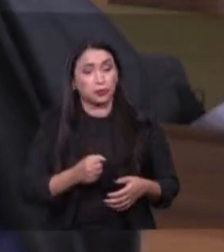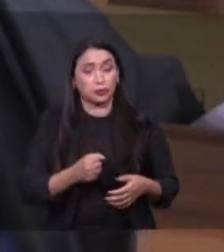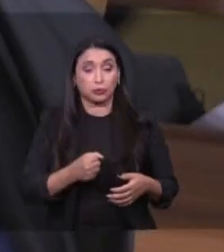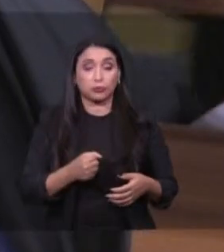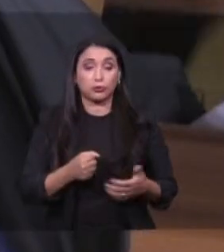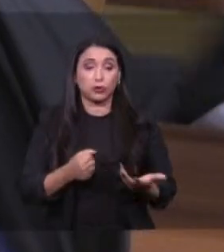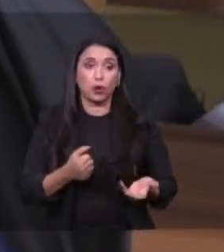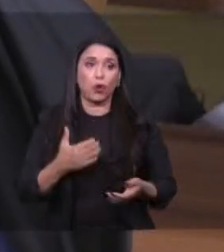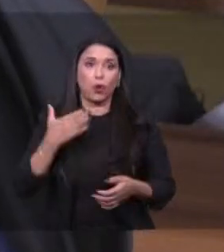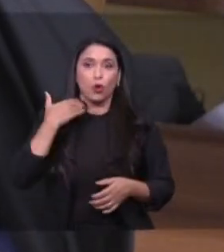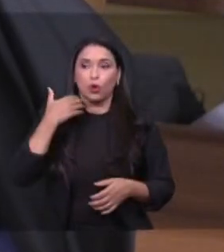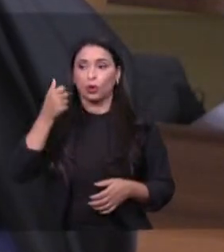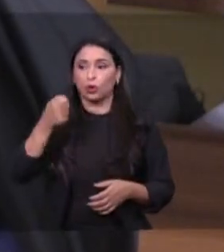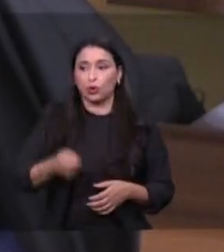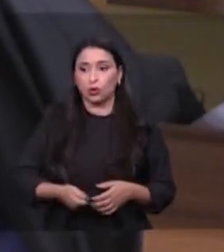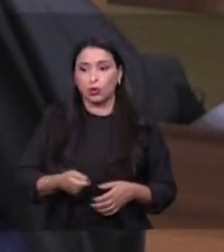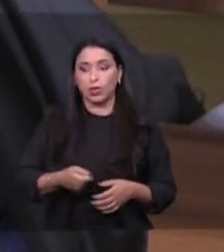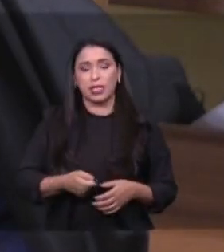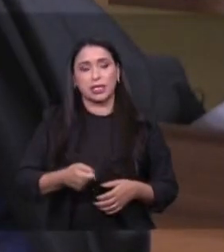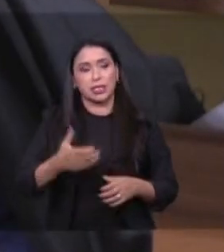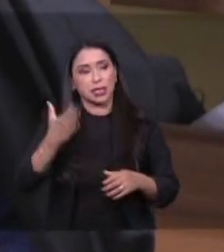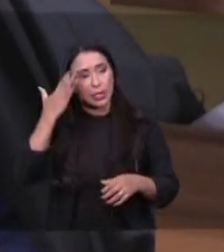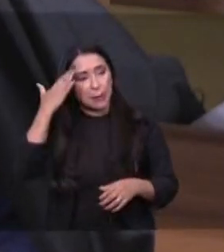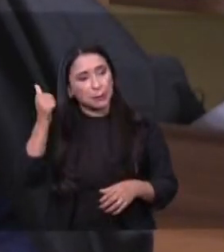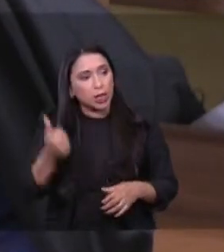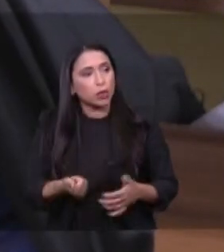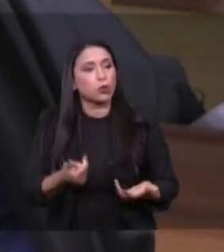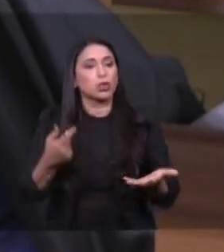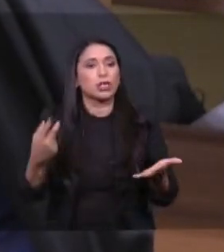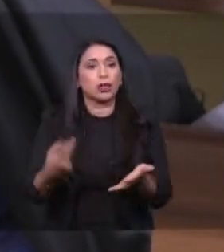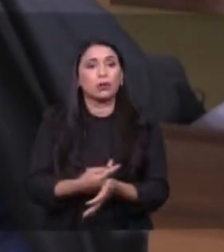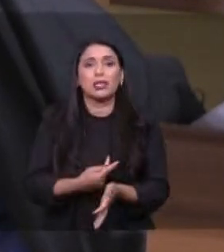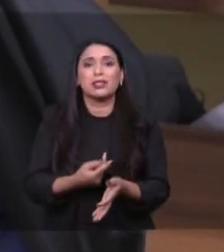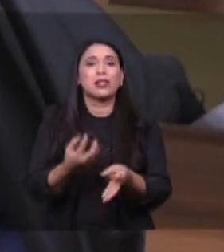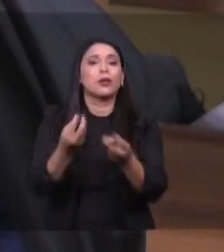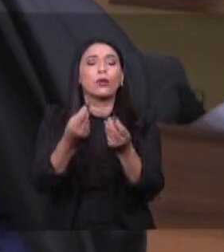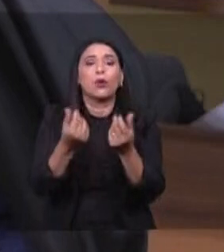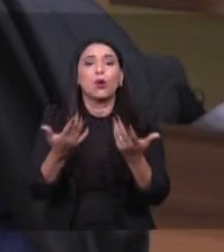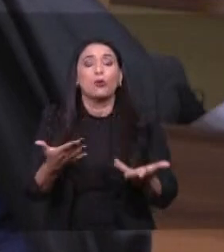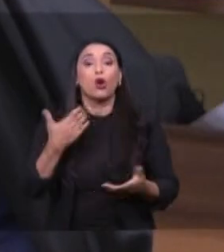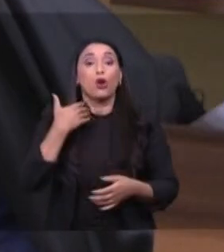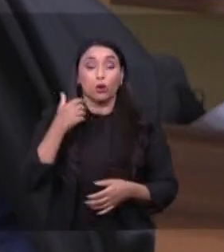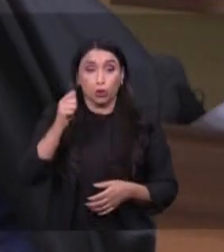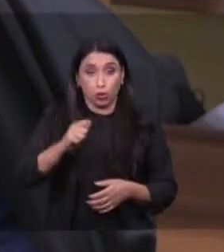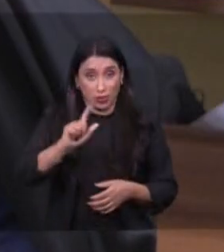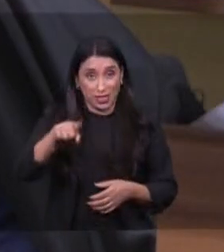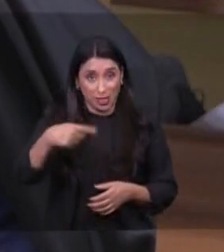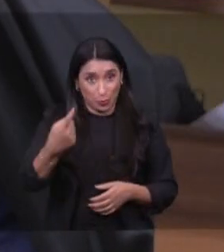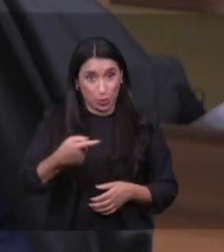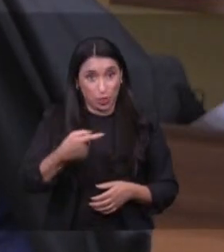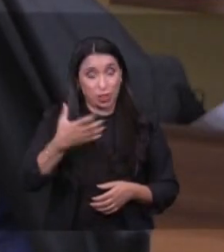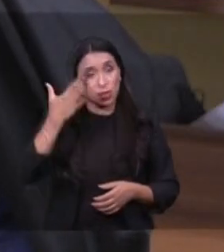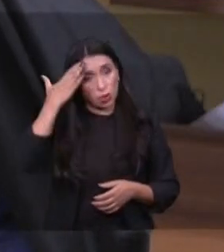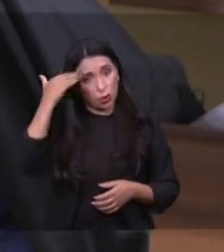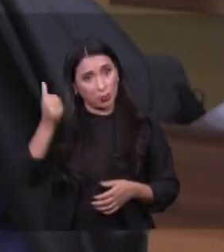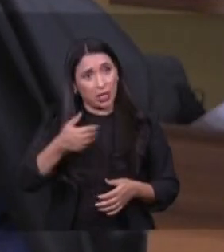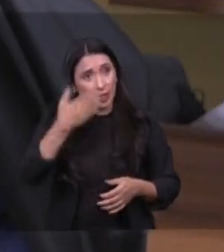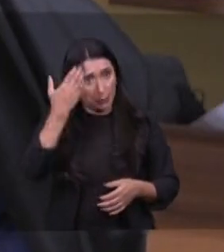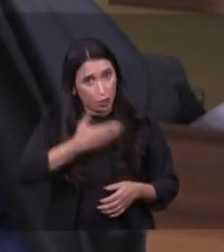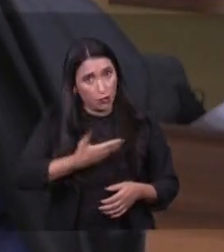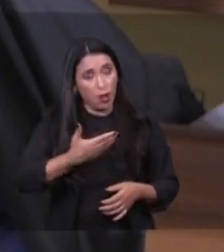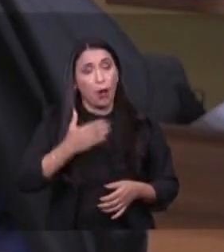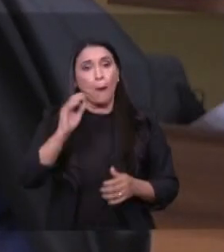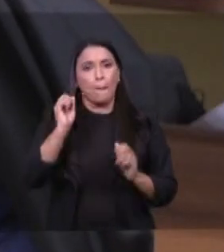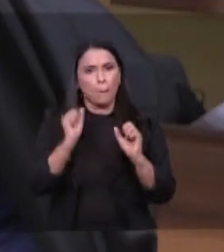probatório? Como se materializa a demonstração desse conhecimento? O juiz, após conhecer do conteúdo da prova, ainda poderá proferir